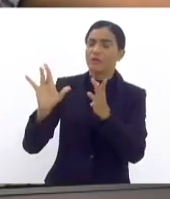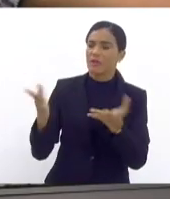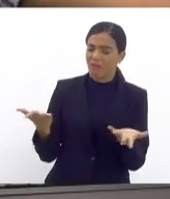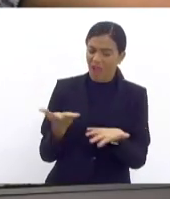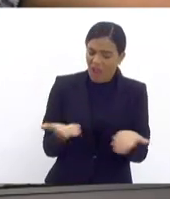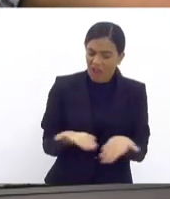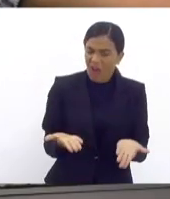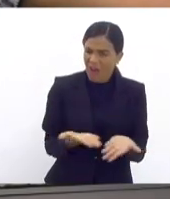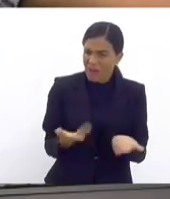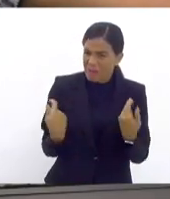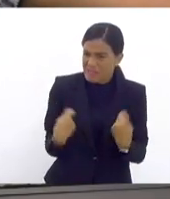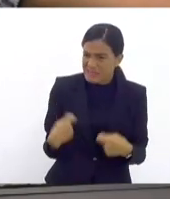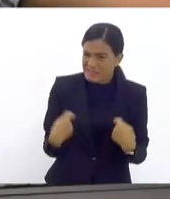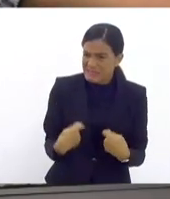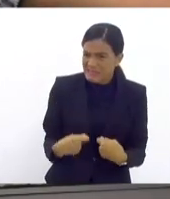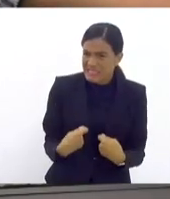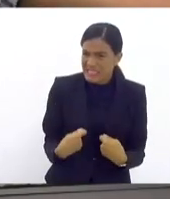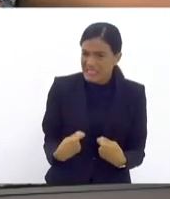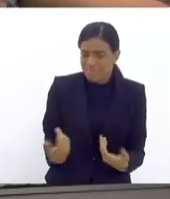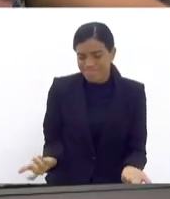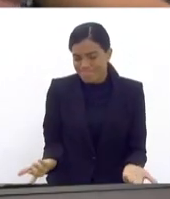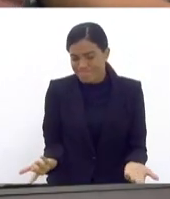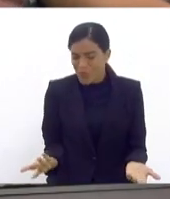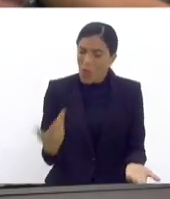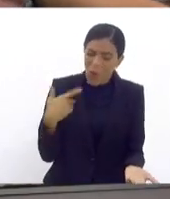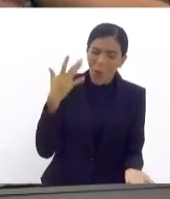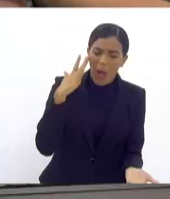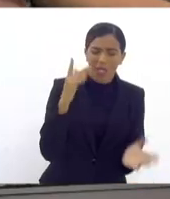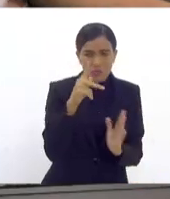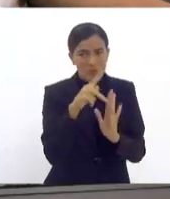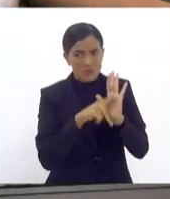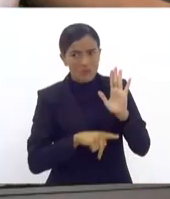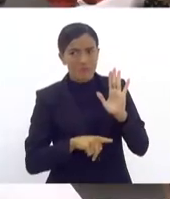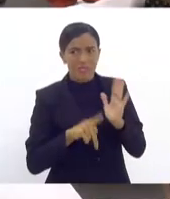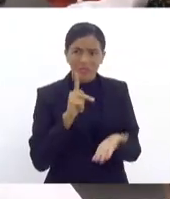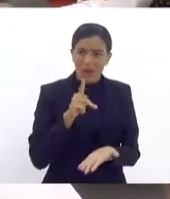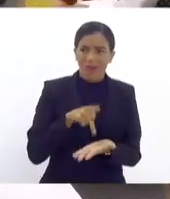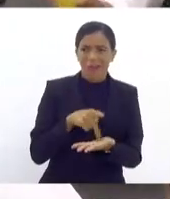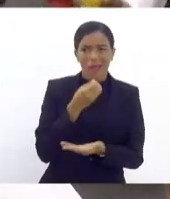devesse ser autorizativo? Acho que o parecer original está bom.